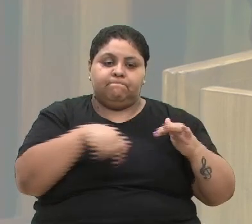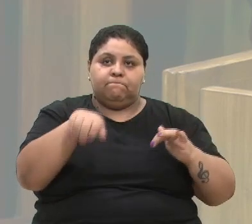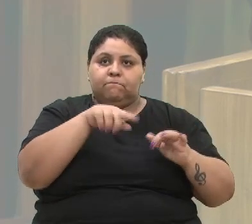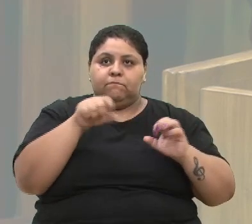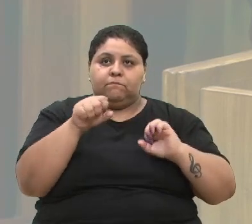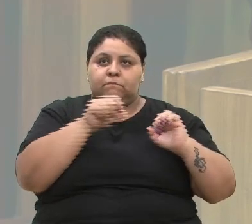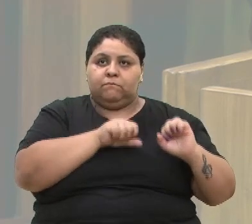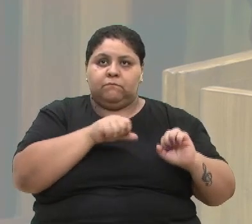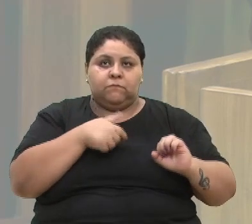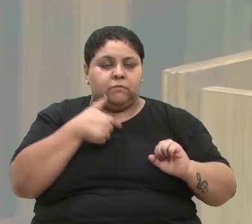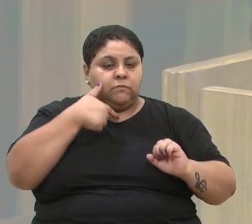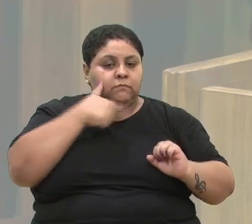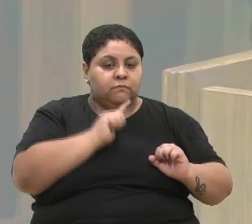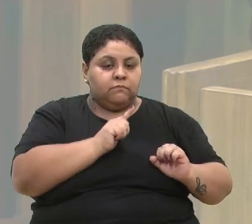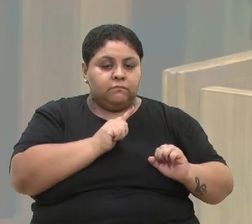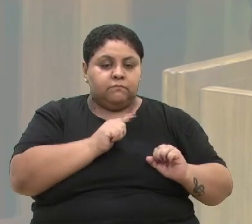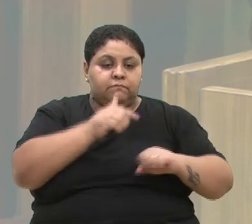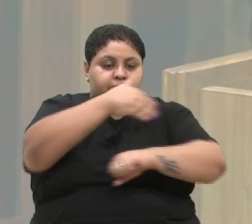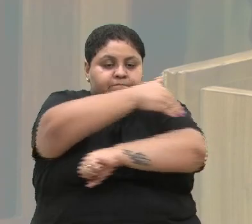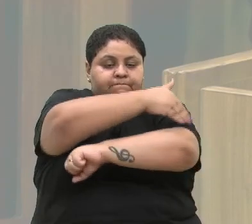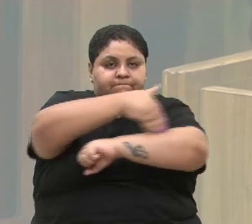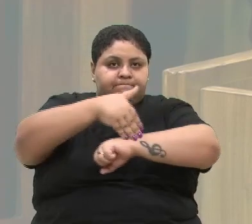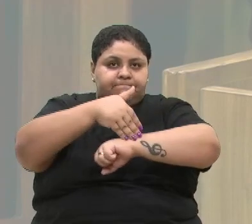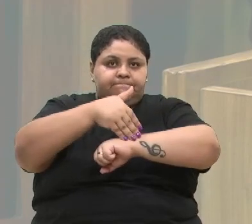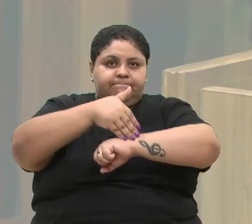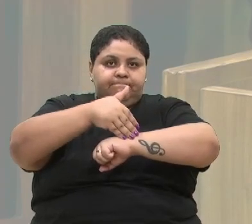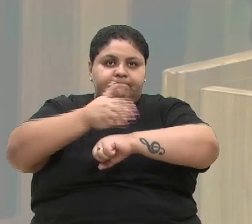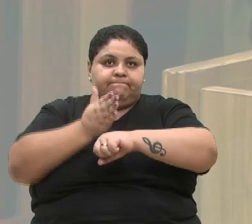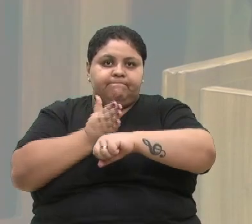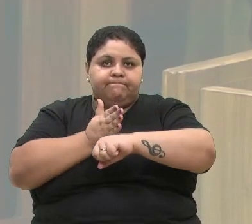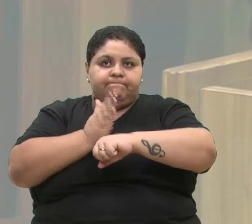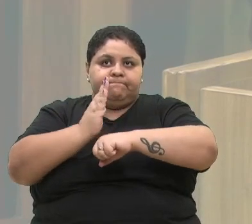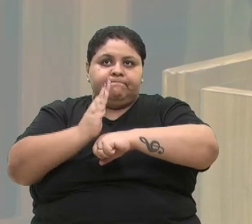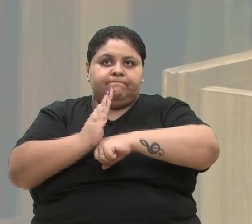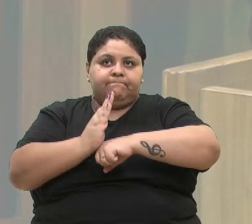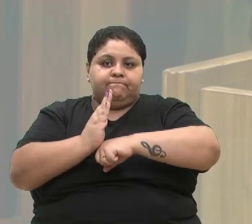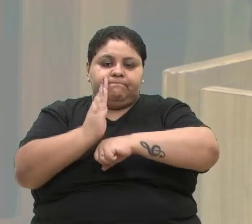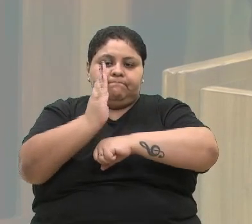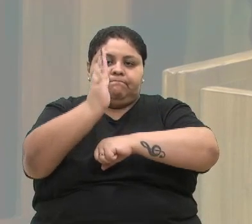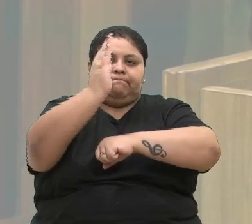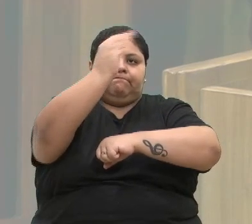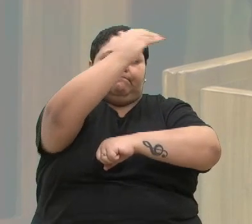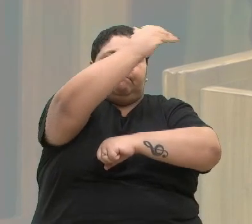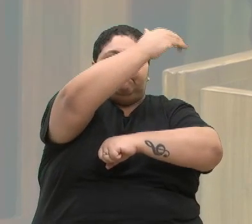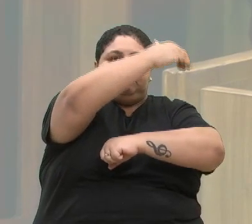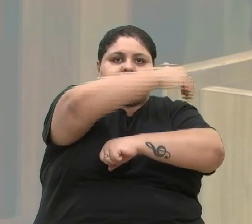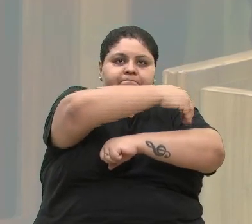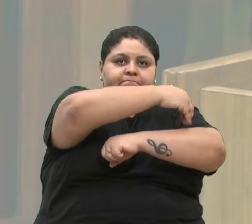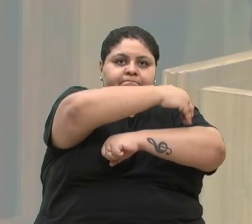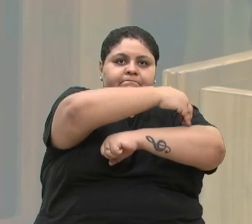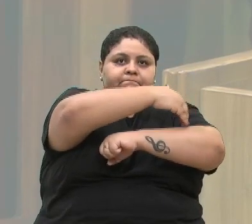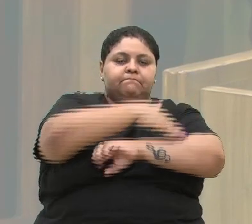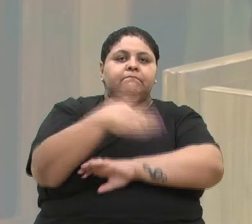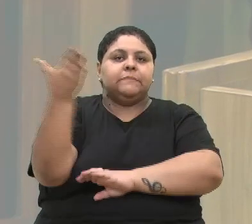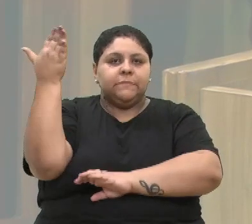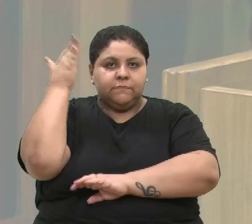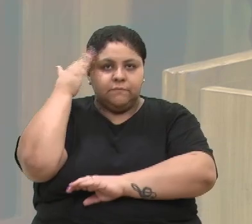possamos conseguir essa rua coberta aqui em Caxias do Sul. Sabendo, pessoal,